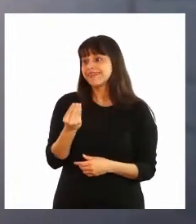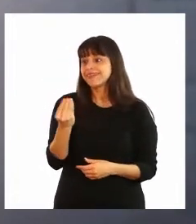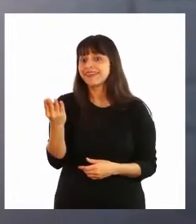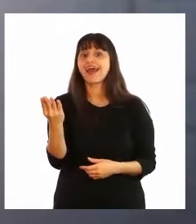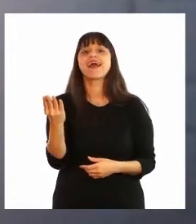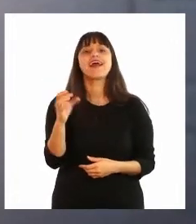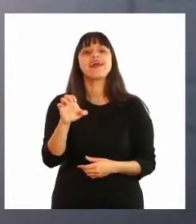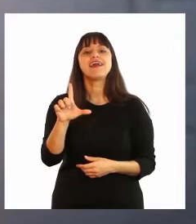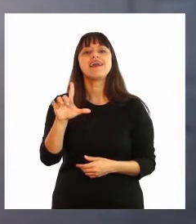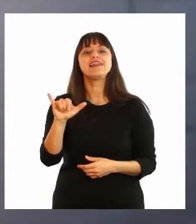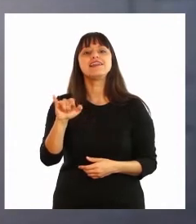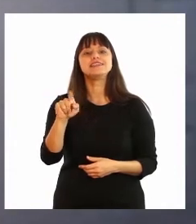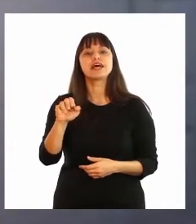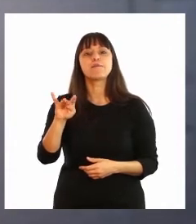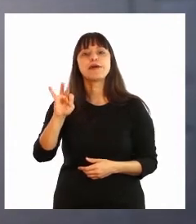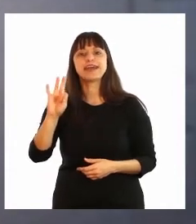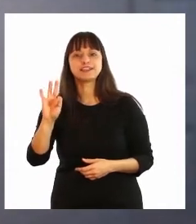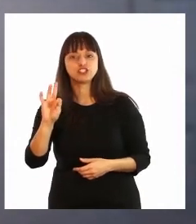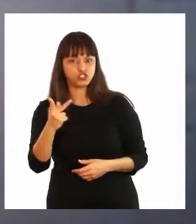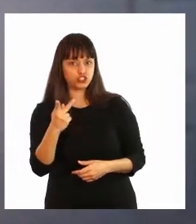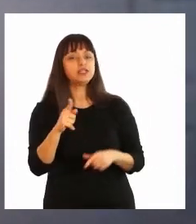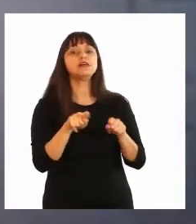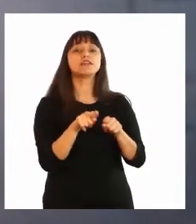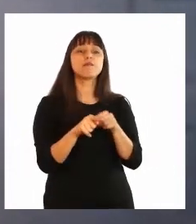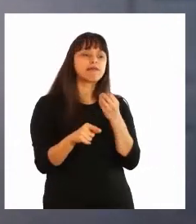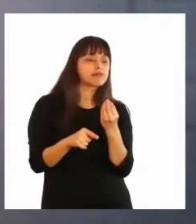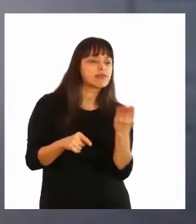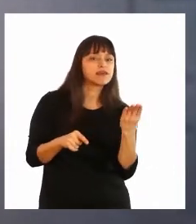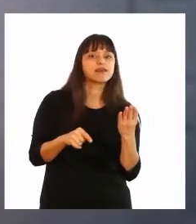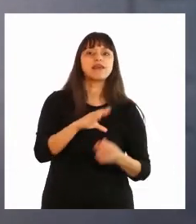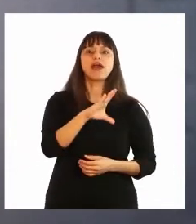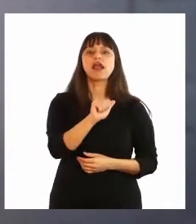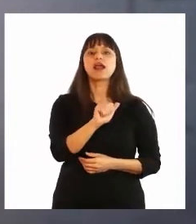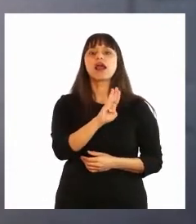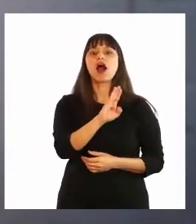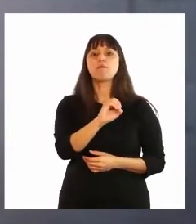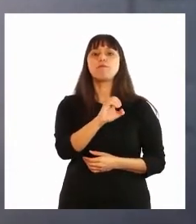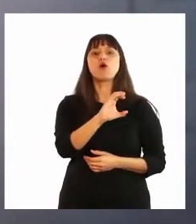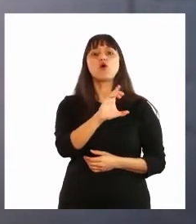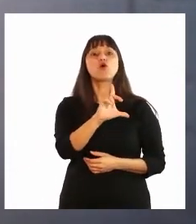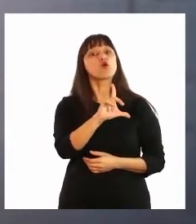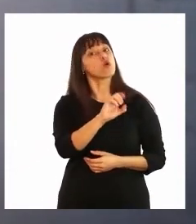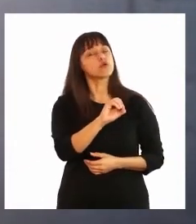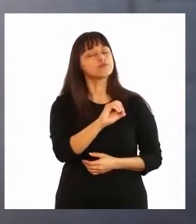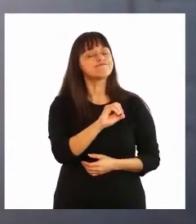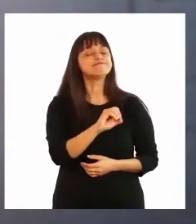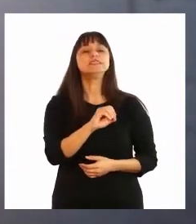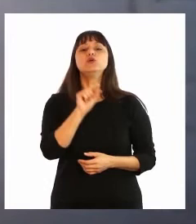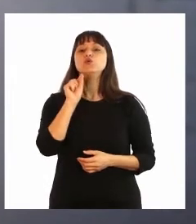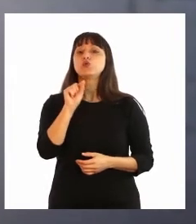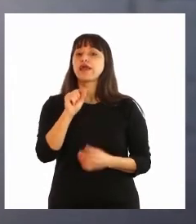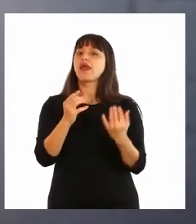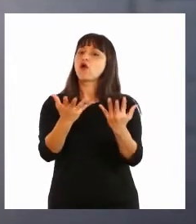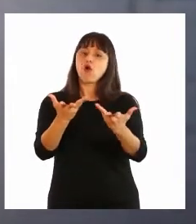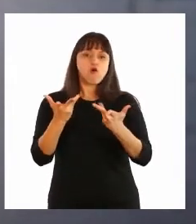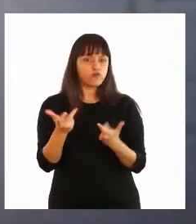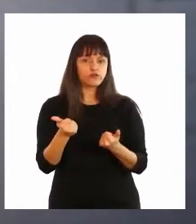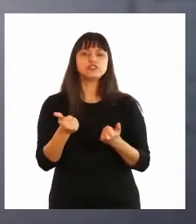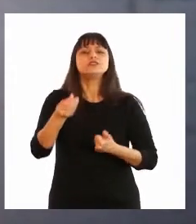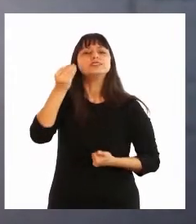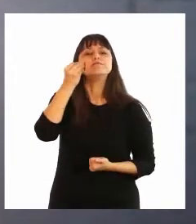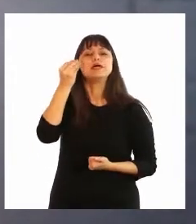Caboclo um convite para praticar essa possibilidade, para experimentar essa